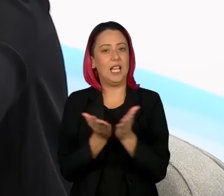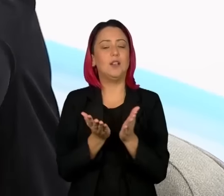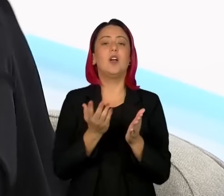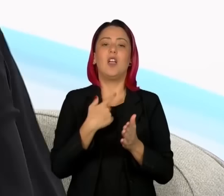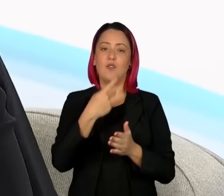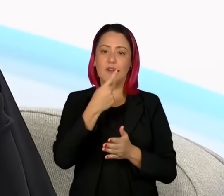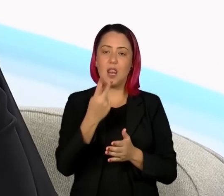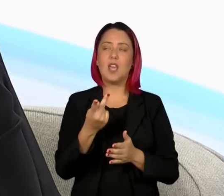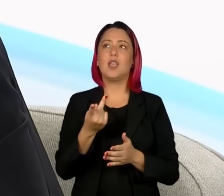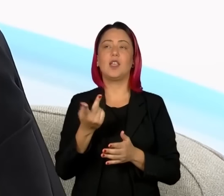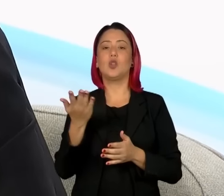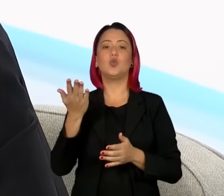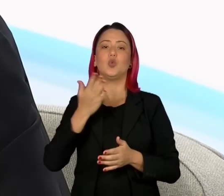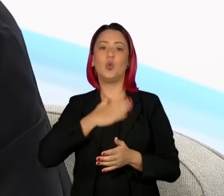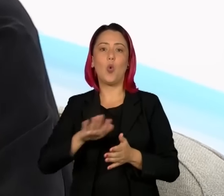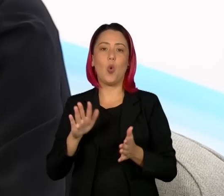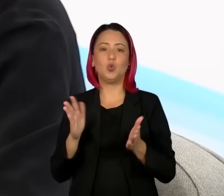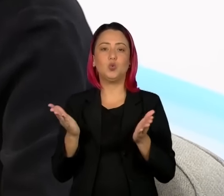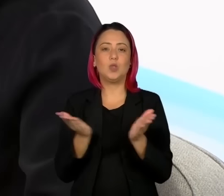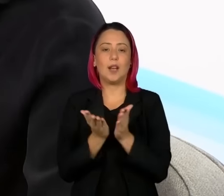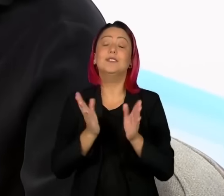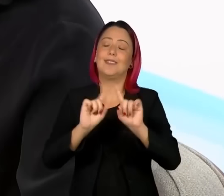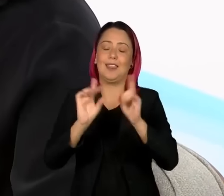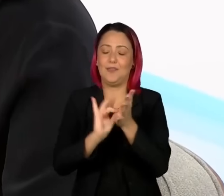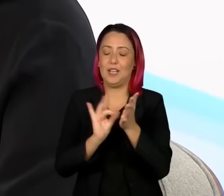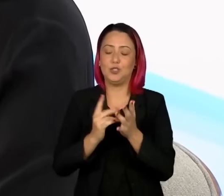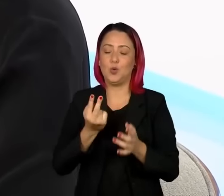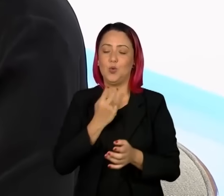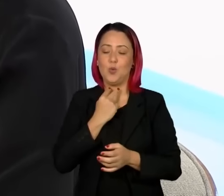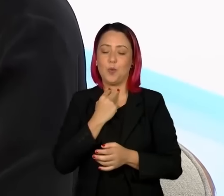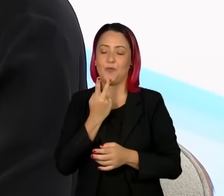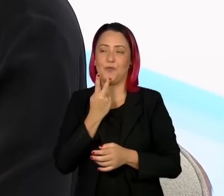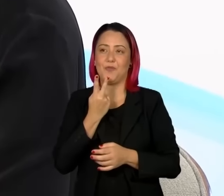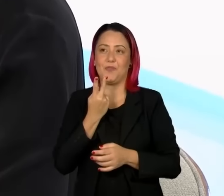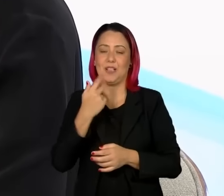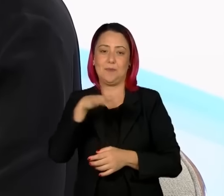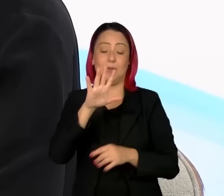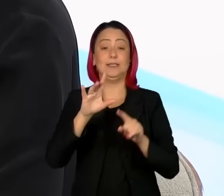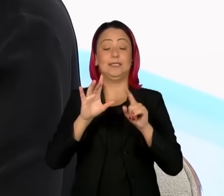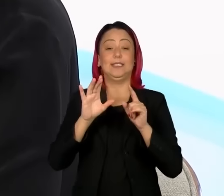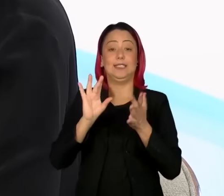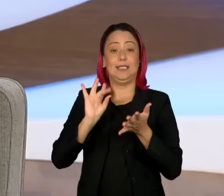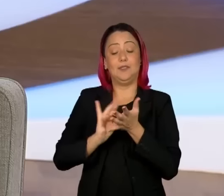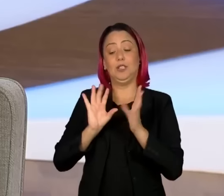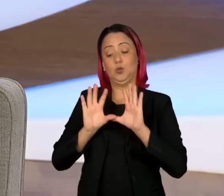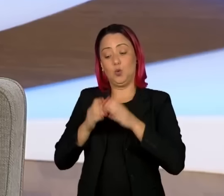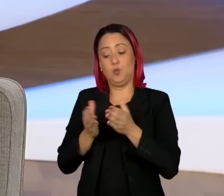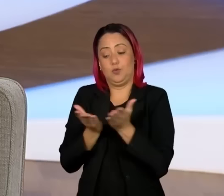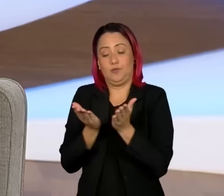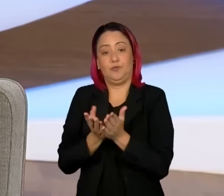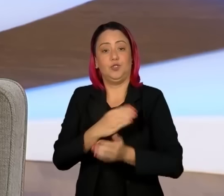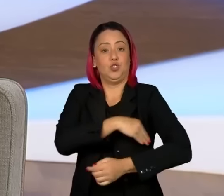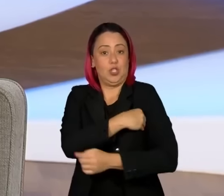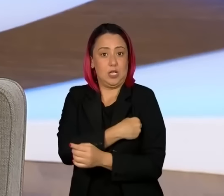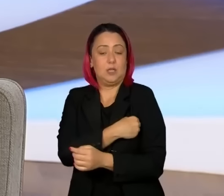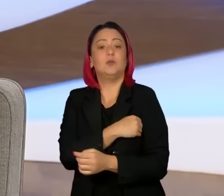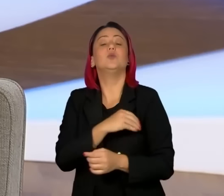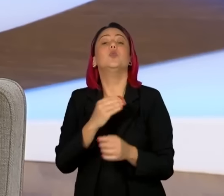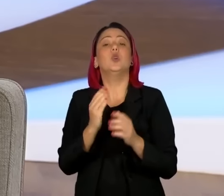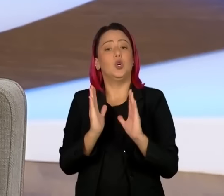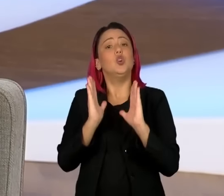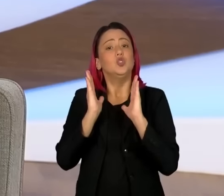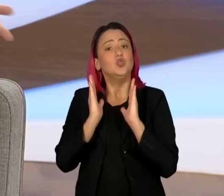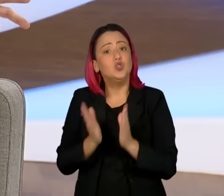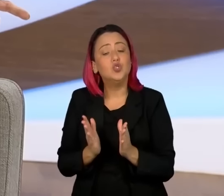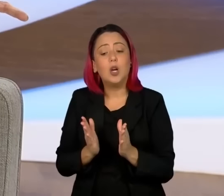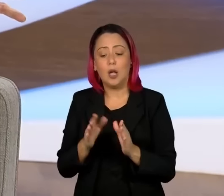crente jamais repetir isso hoje porque os evangélicos ocuparam o lugar